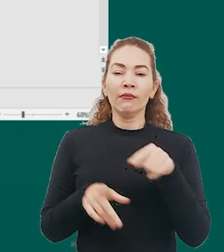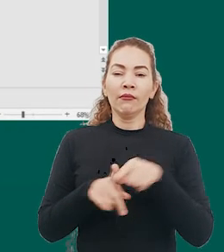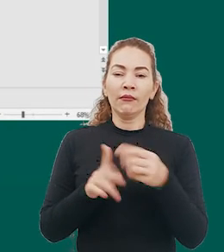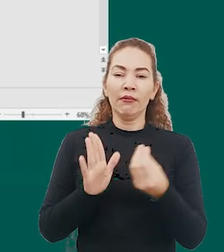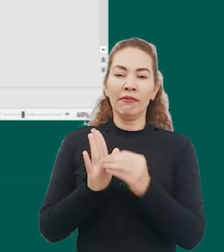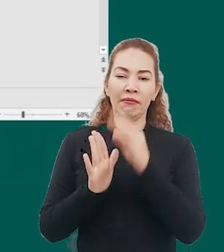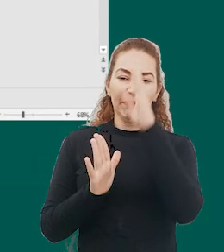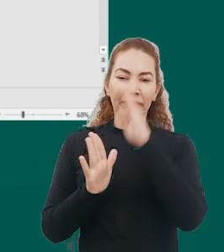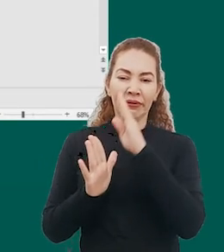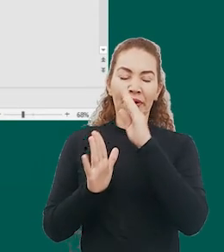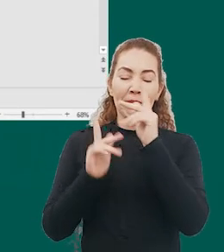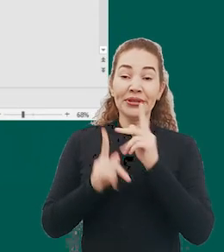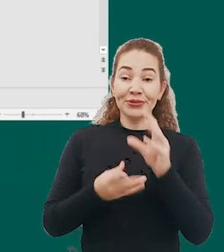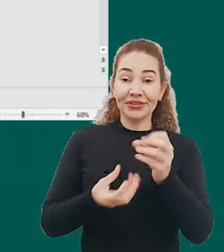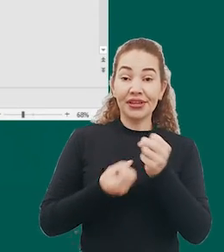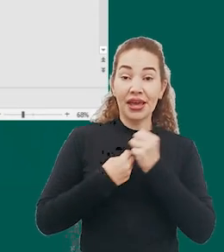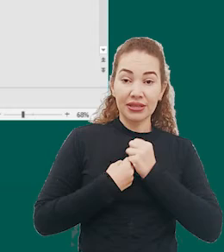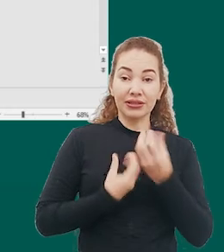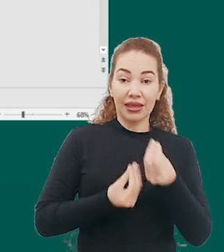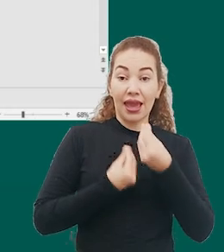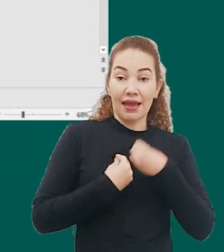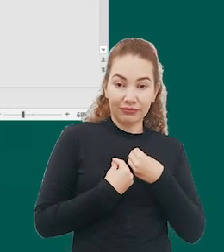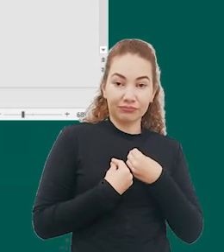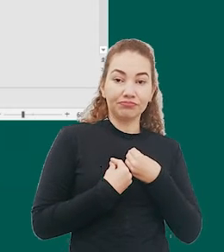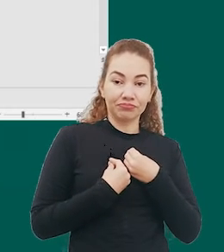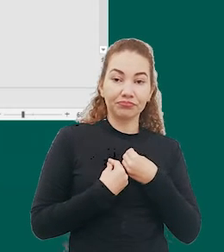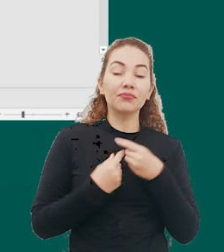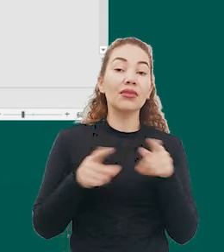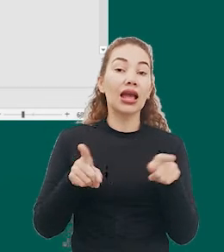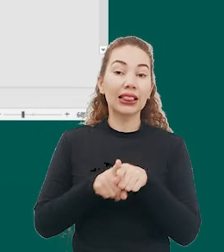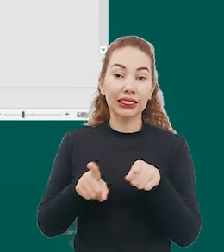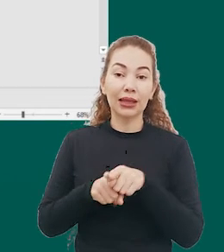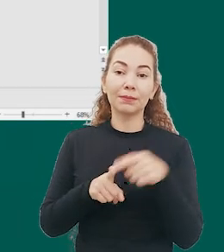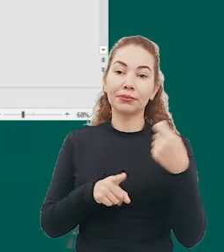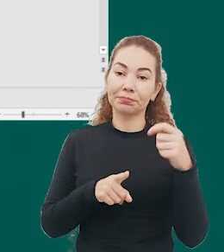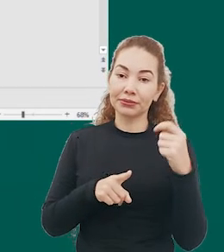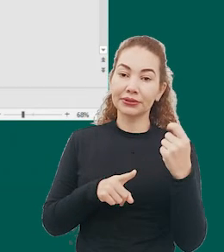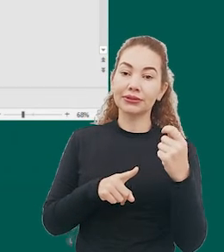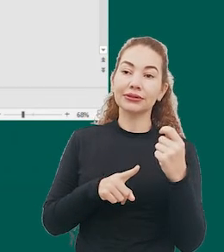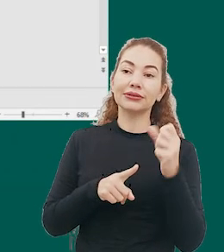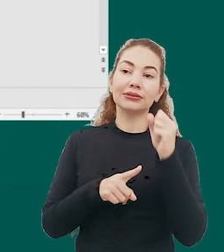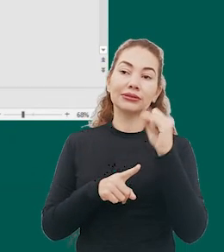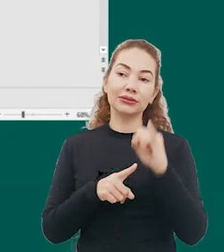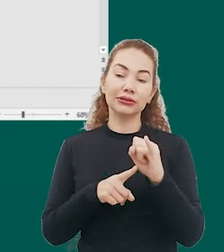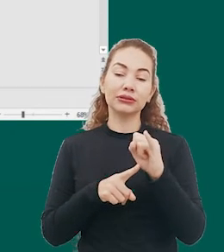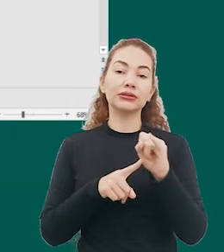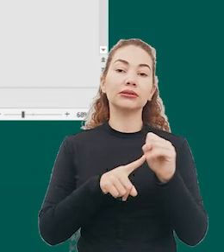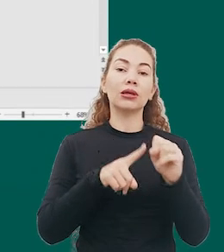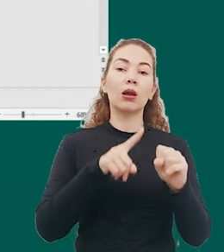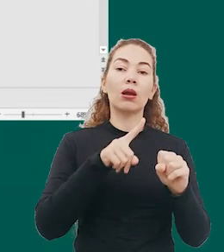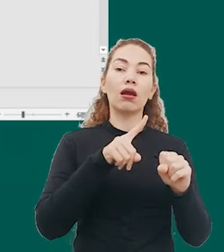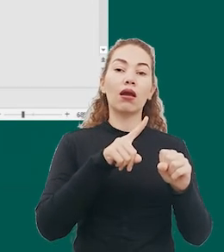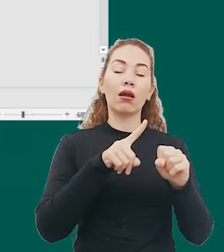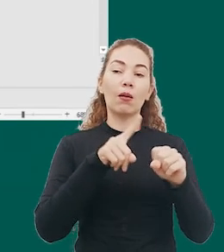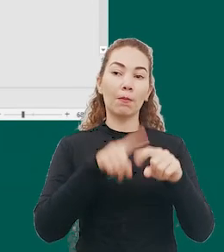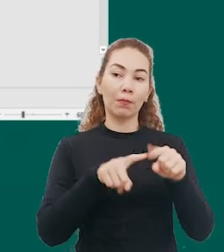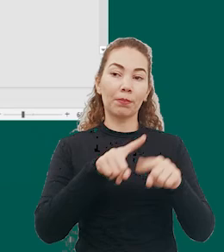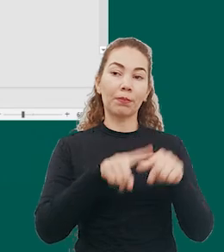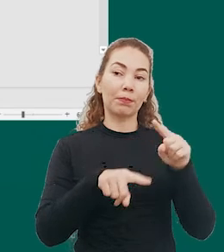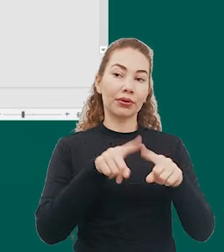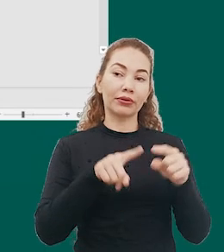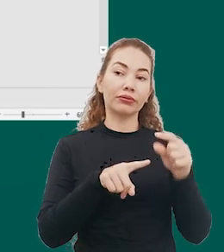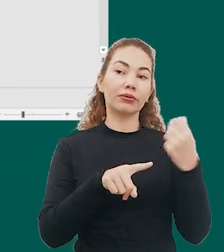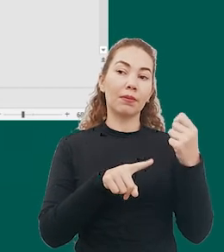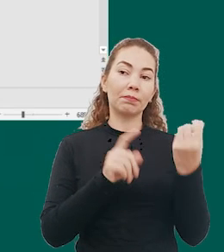pela pessoa que recebeu a doação, ele também precisa ir, se for um bem, né? Ele precisa ir, então,